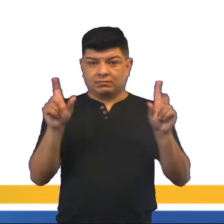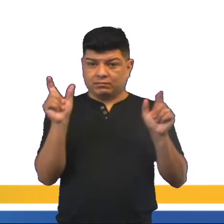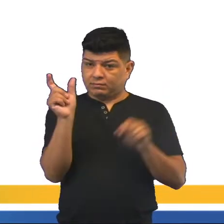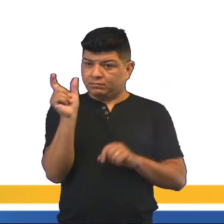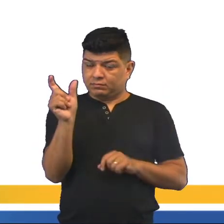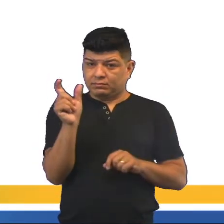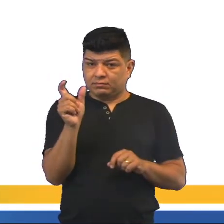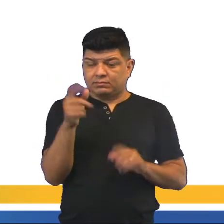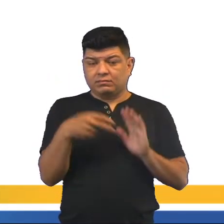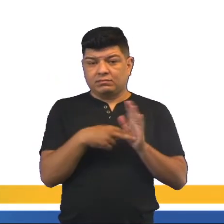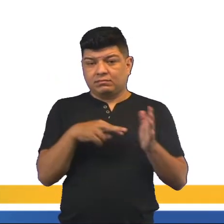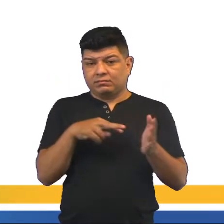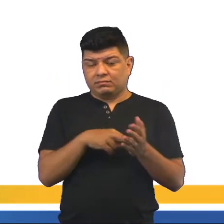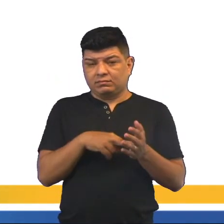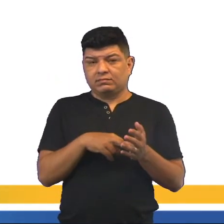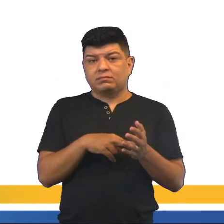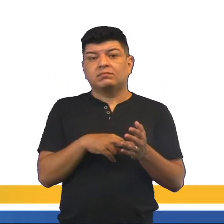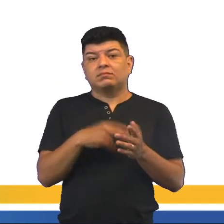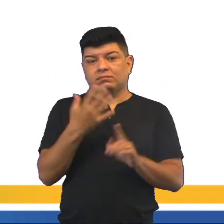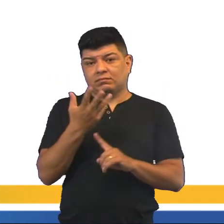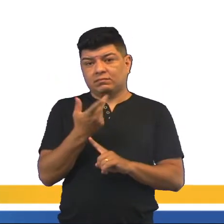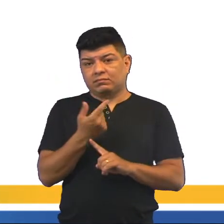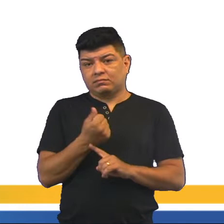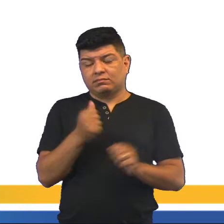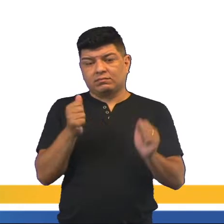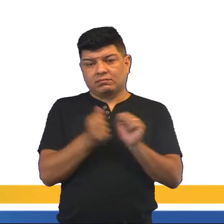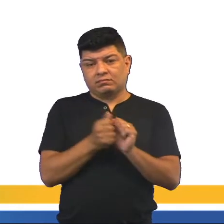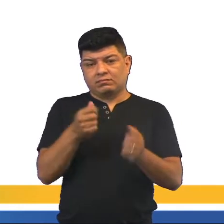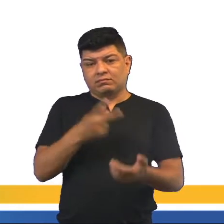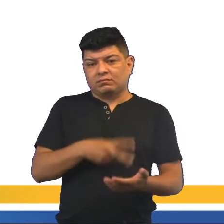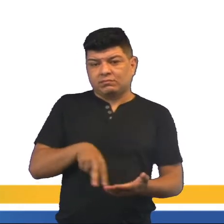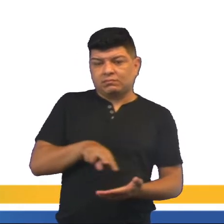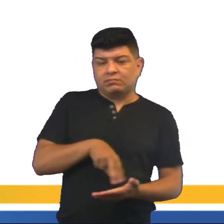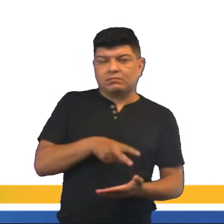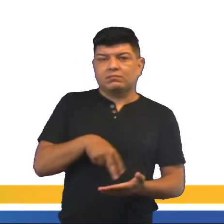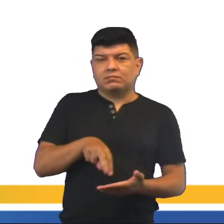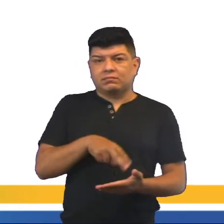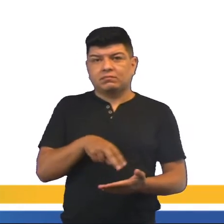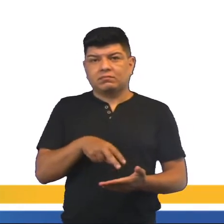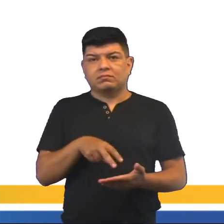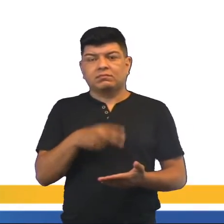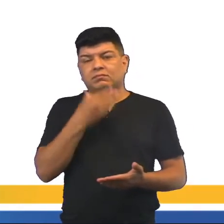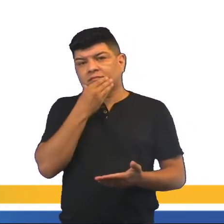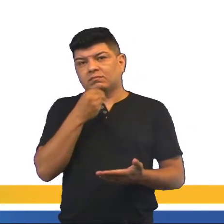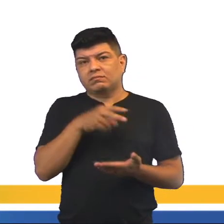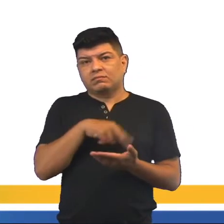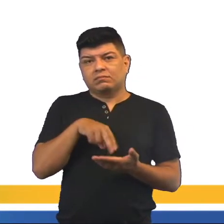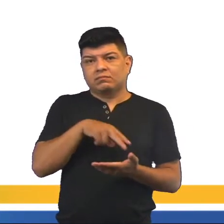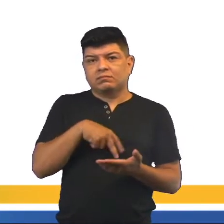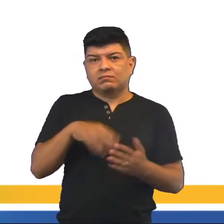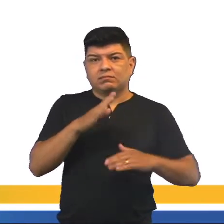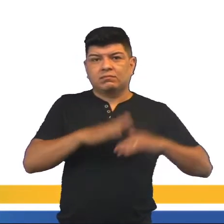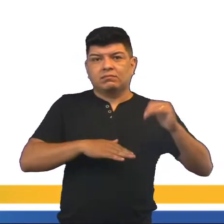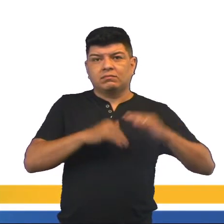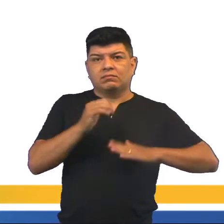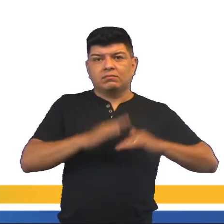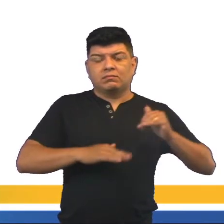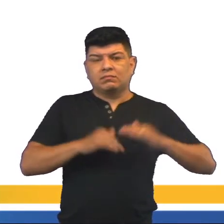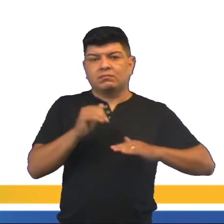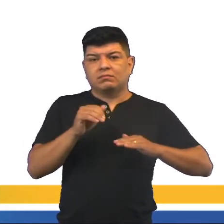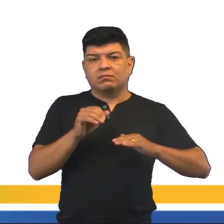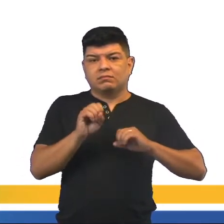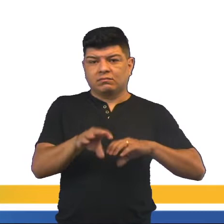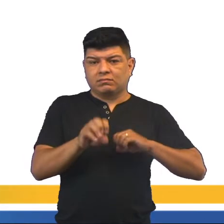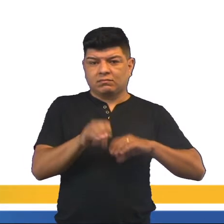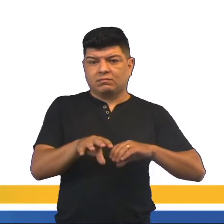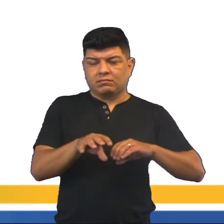passou a significar arte na composição da dança, né? E o coreógrafo, o profissional que coordena